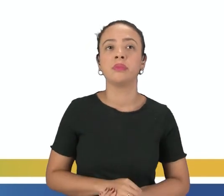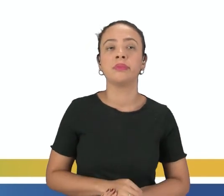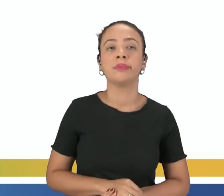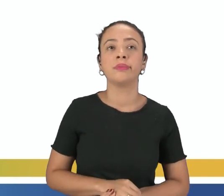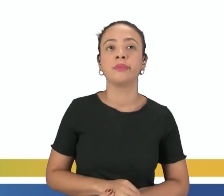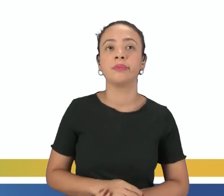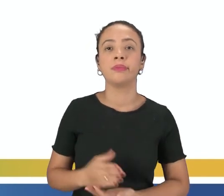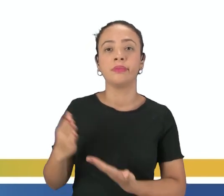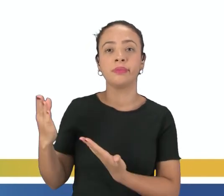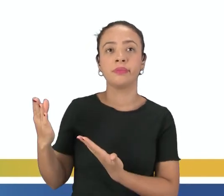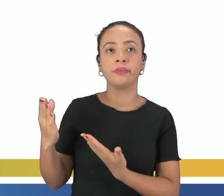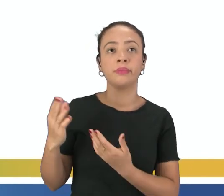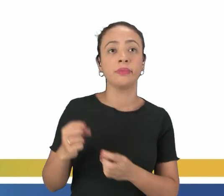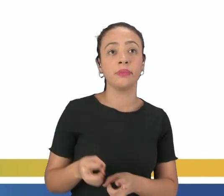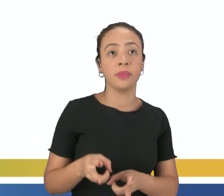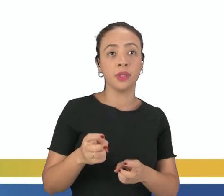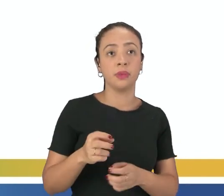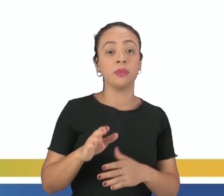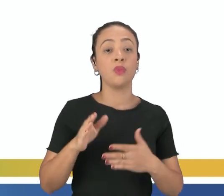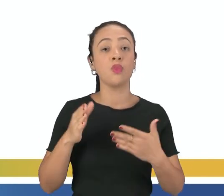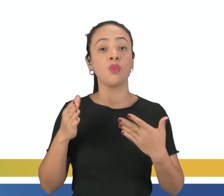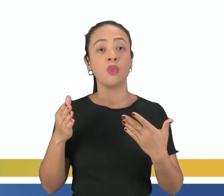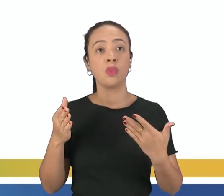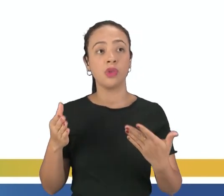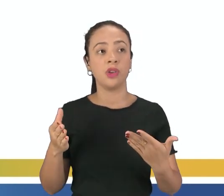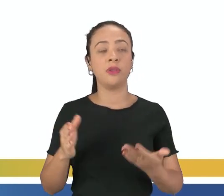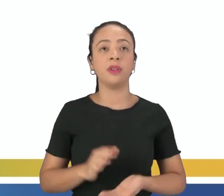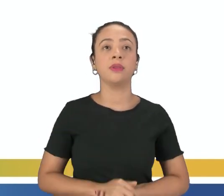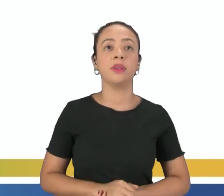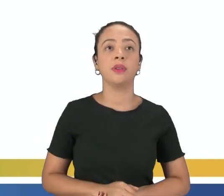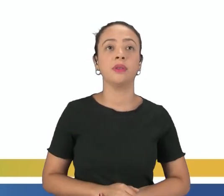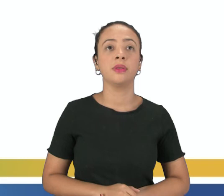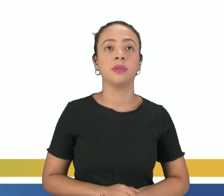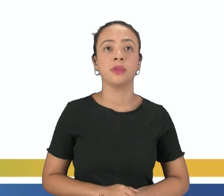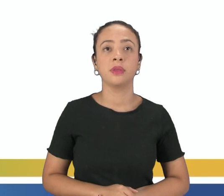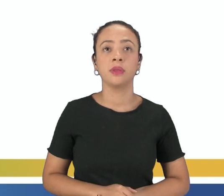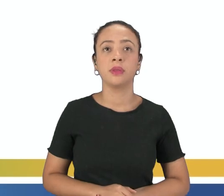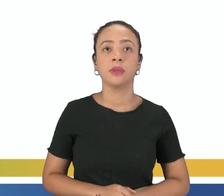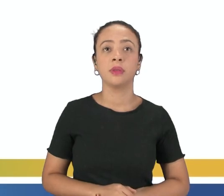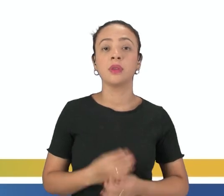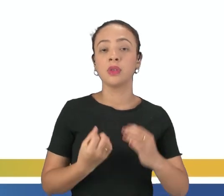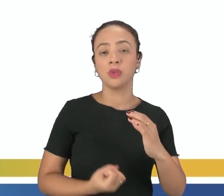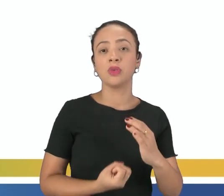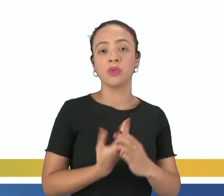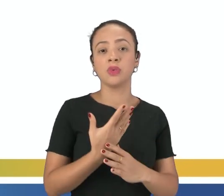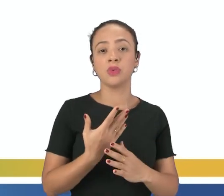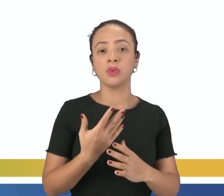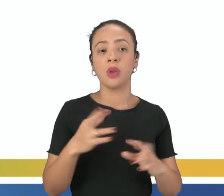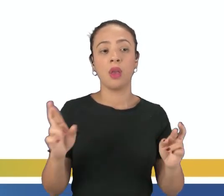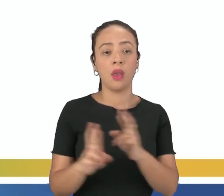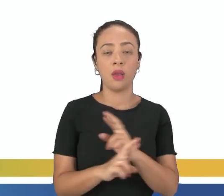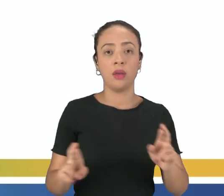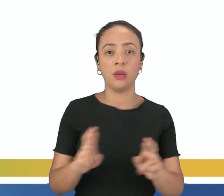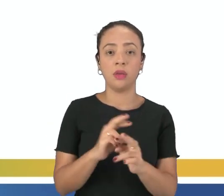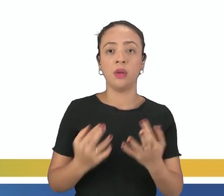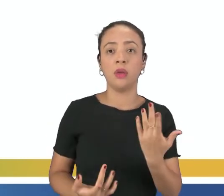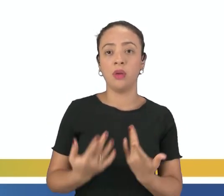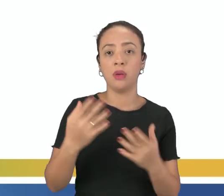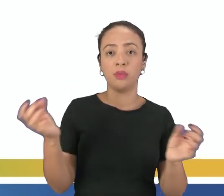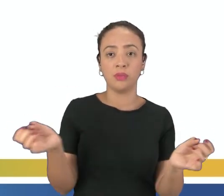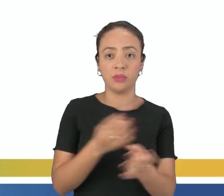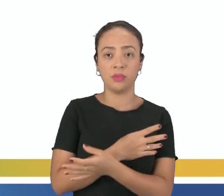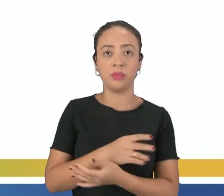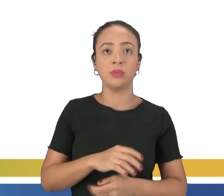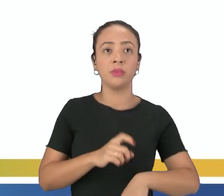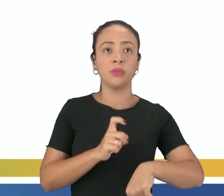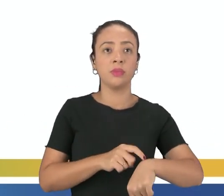quais são as substâncias formadas em uma reação de combustão completa. Dá um tempinho aí para vocês responderem também. Qual